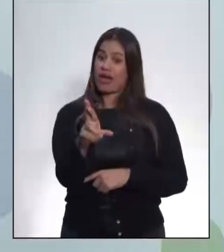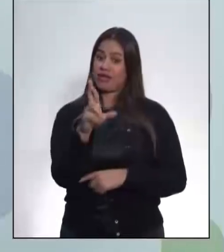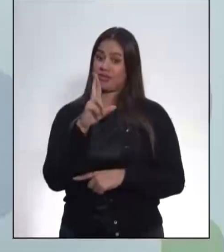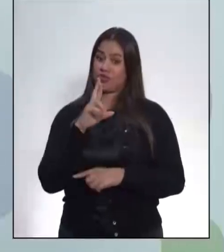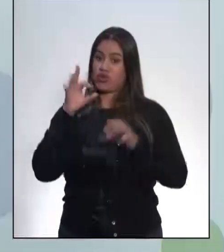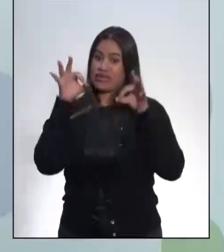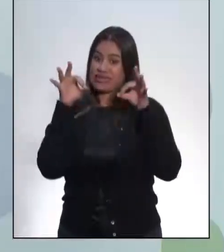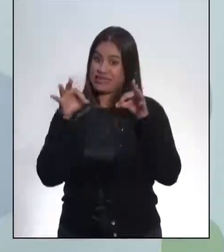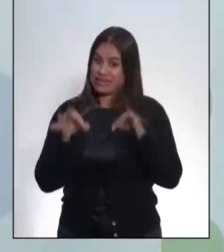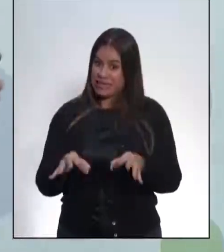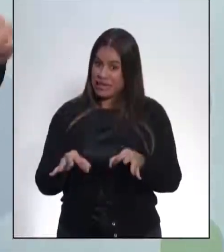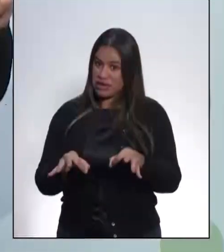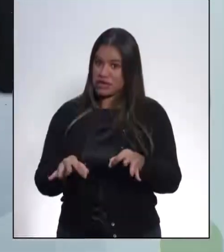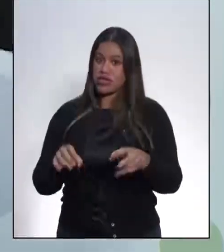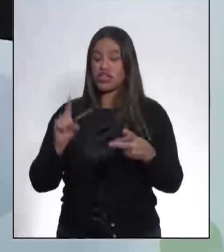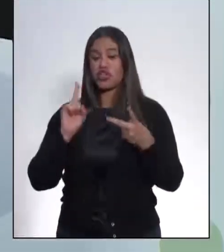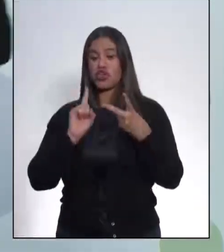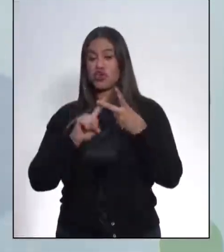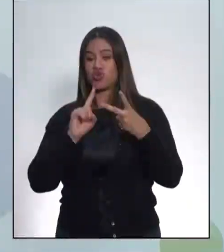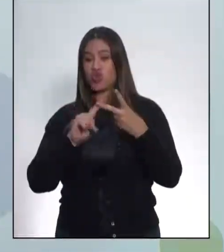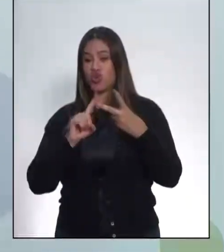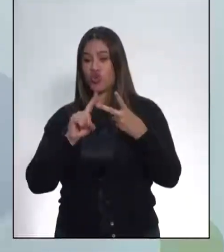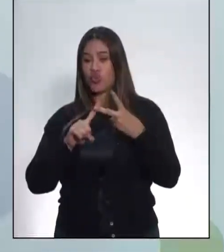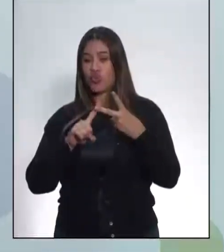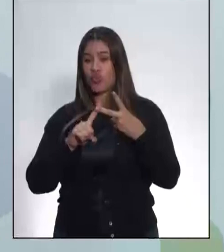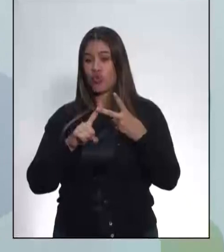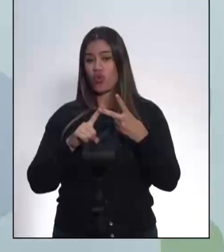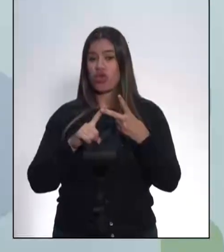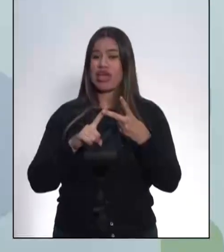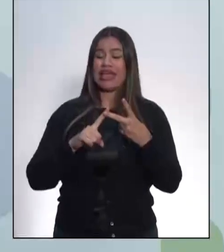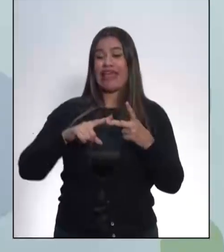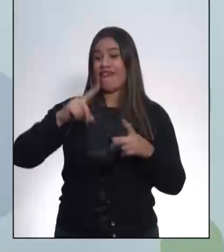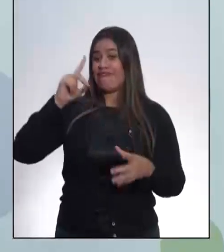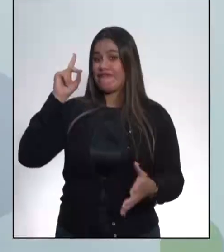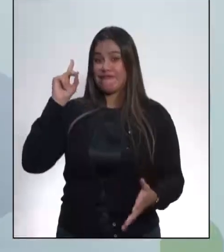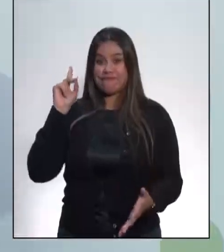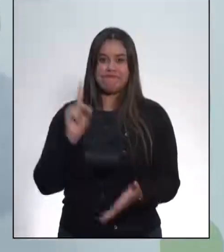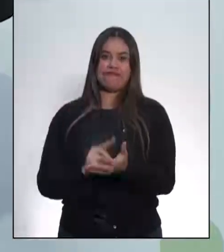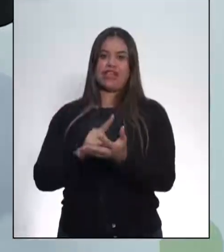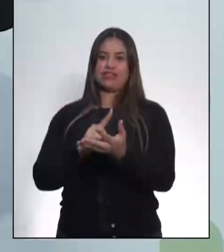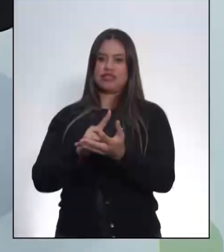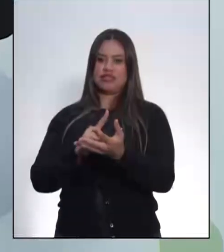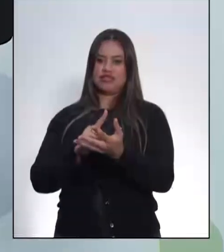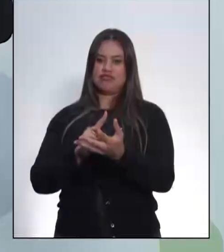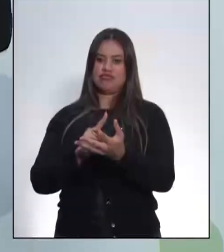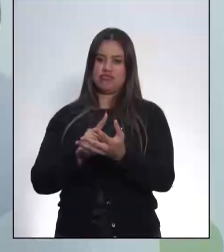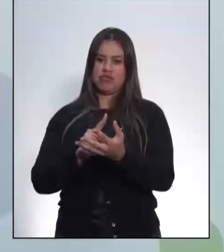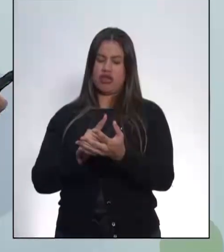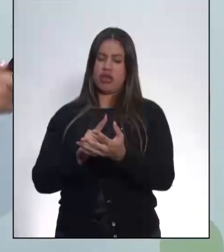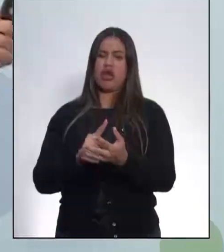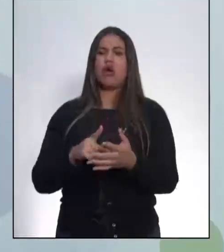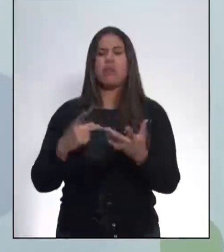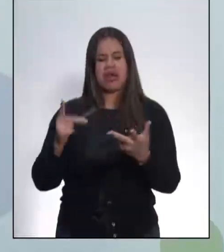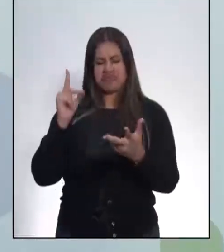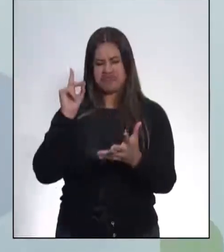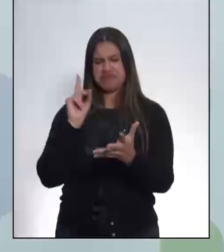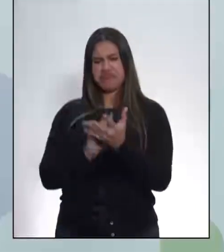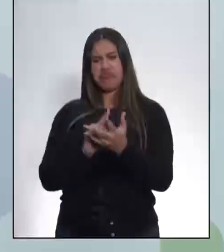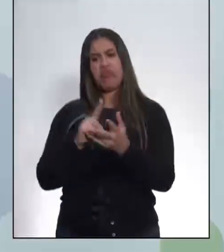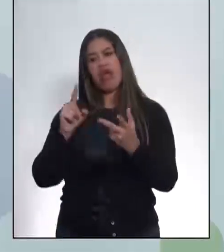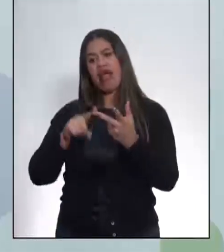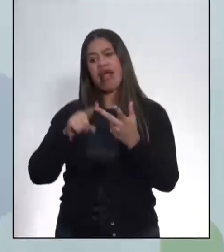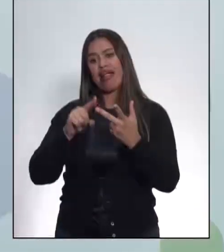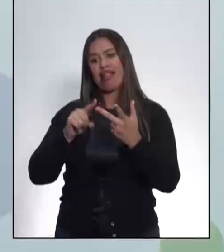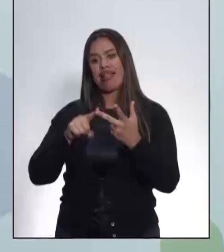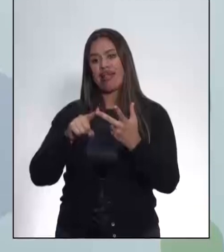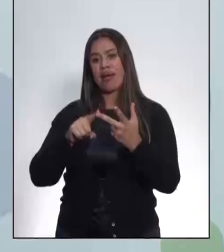100% verdadeira e uma que a gente brinca que é 120% verdadeira. Por que ela é 120% verdadeira? Porque ela é verdadeira,